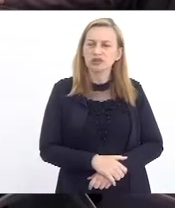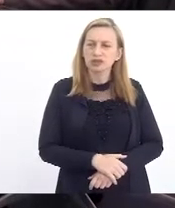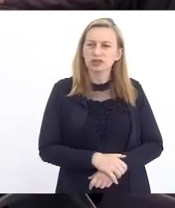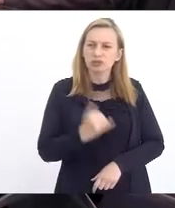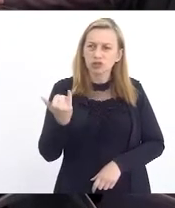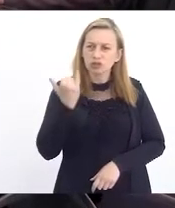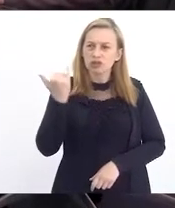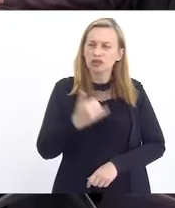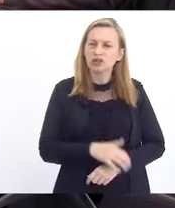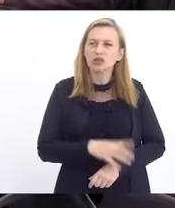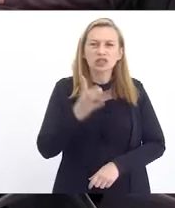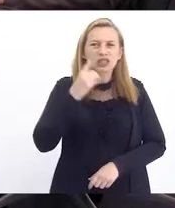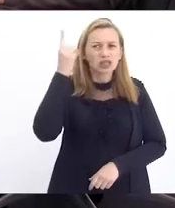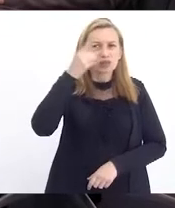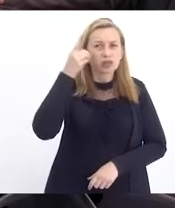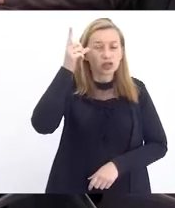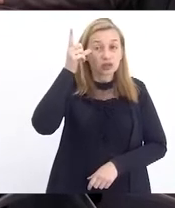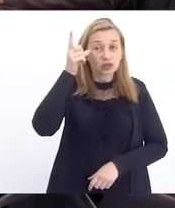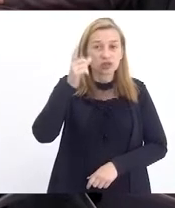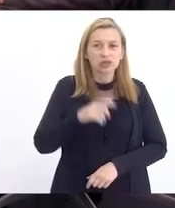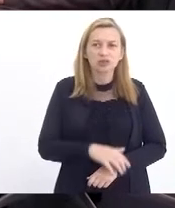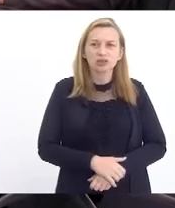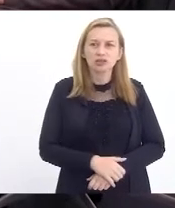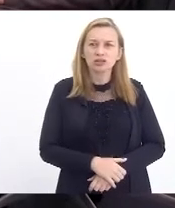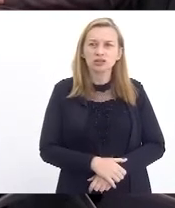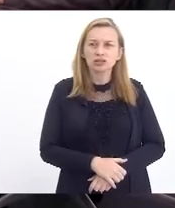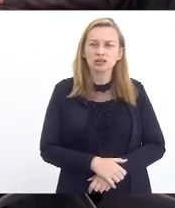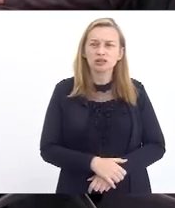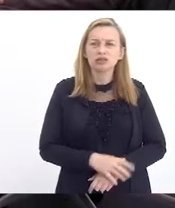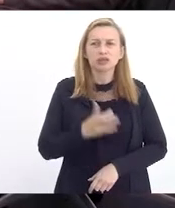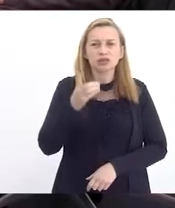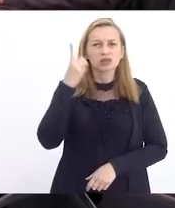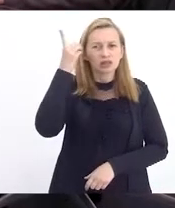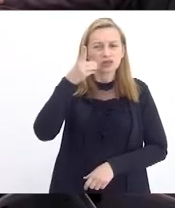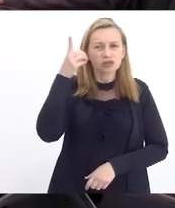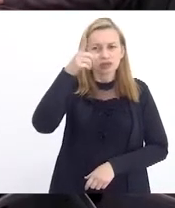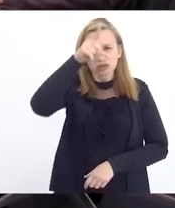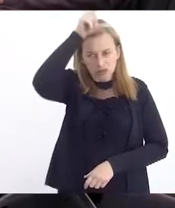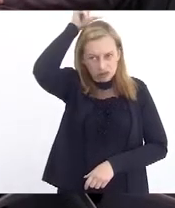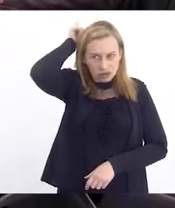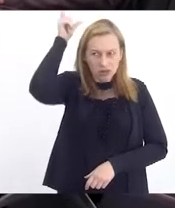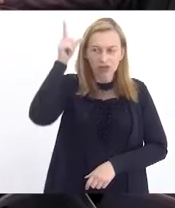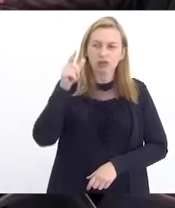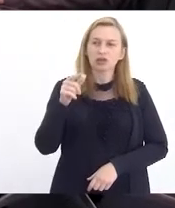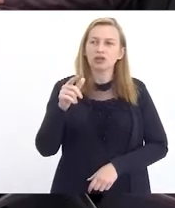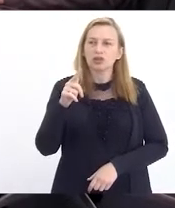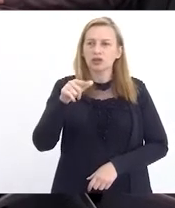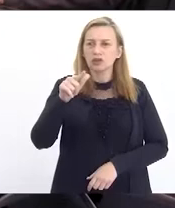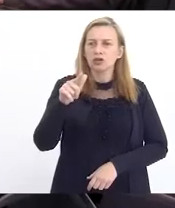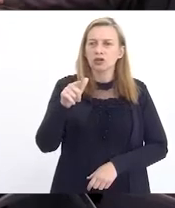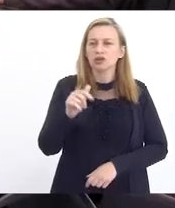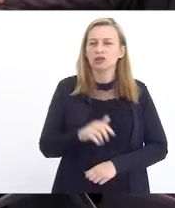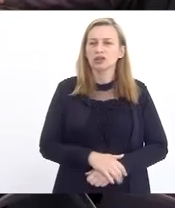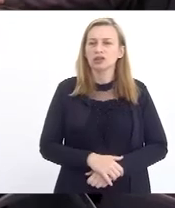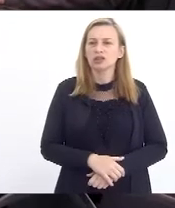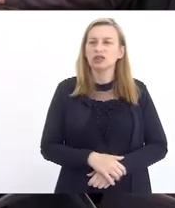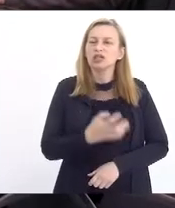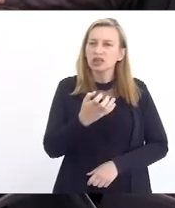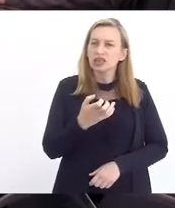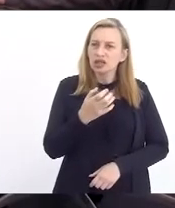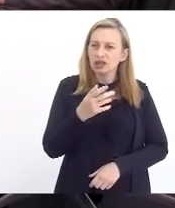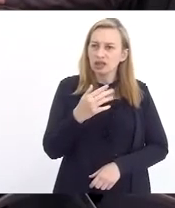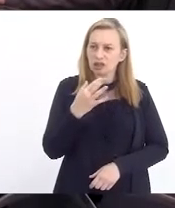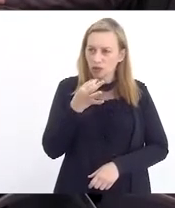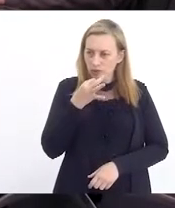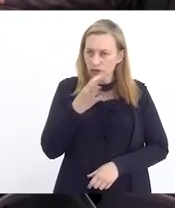importante. Deputada Lucinha. Por não. Deputado Valdec, deputado Luiz Martins, queria dar uma sugestão, Vossa Excelência. Eu estou aqui